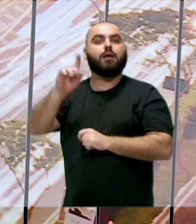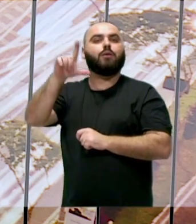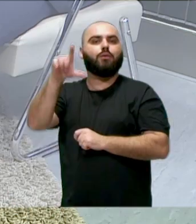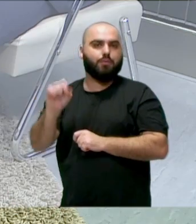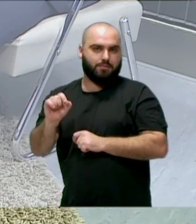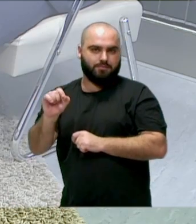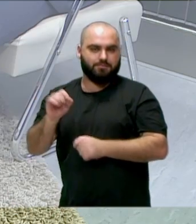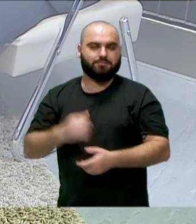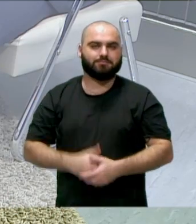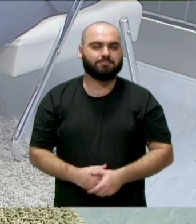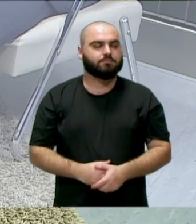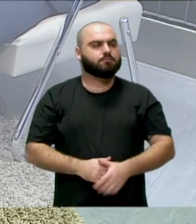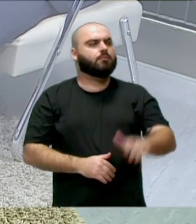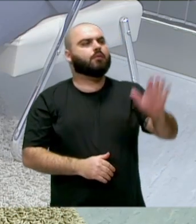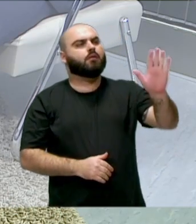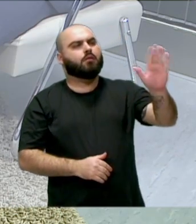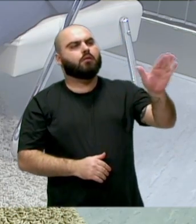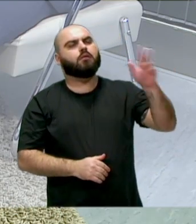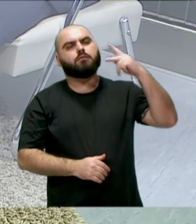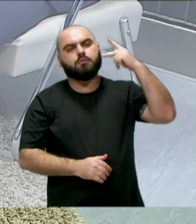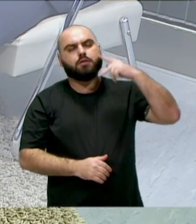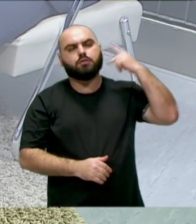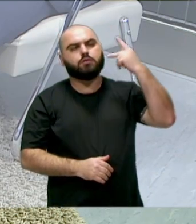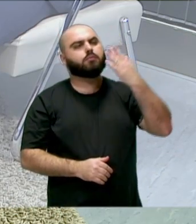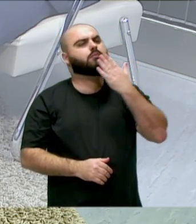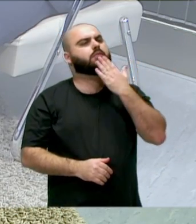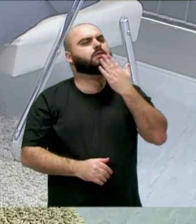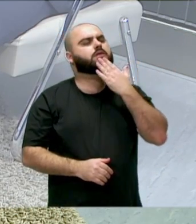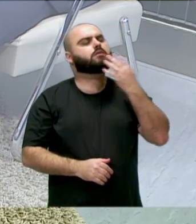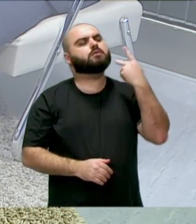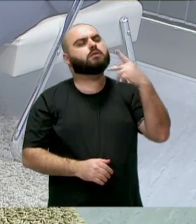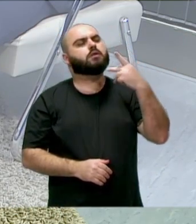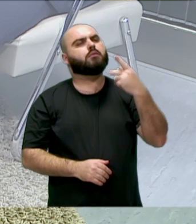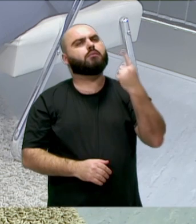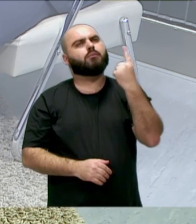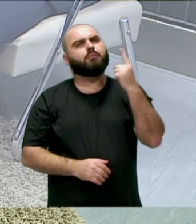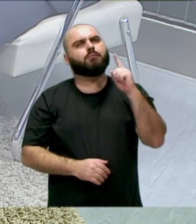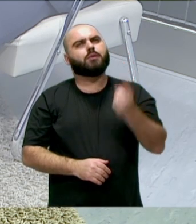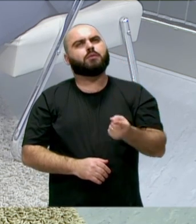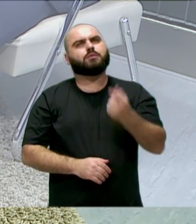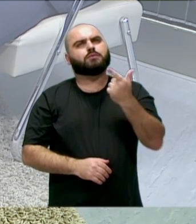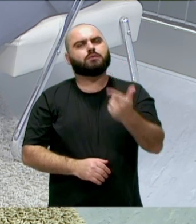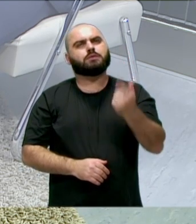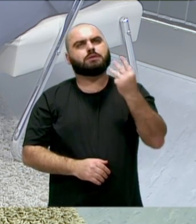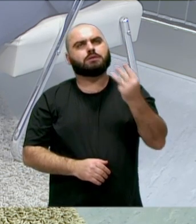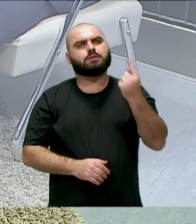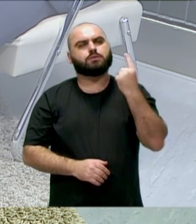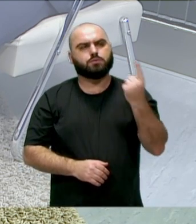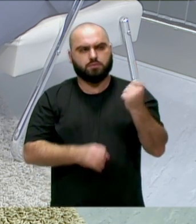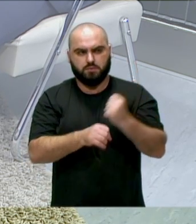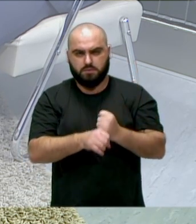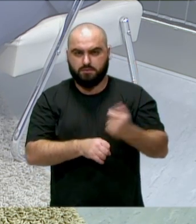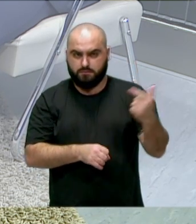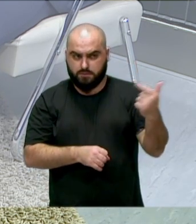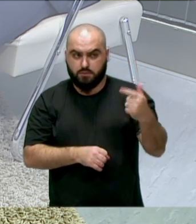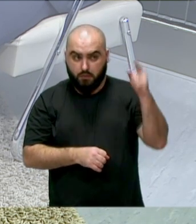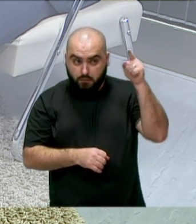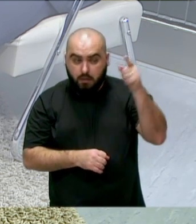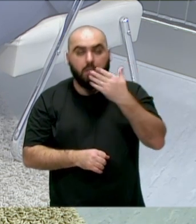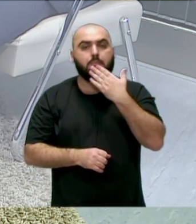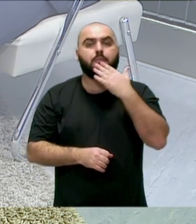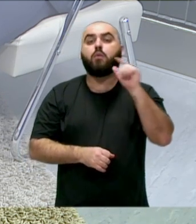Júnior. Vereador, indicação 1231 de 2022, o senhor pede que o